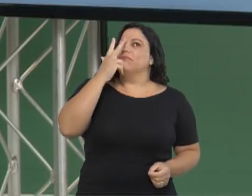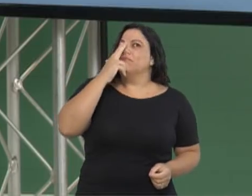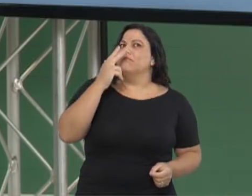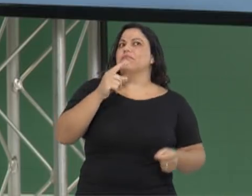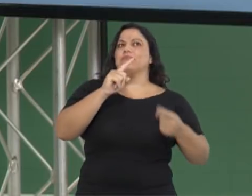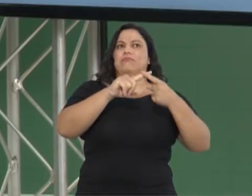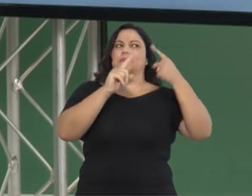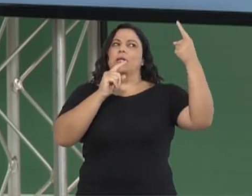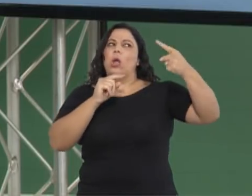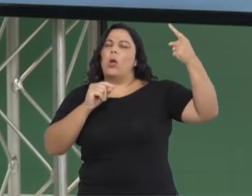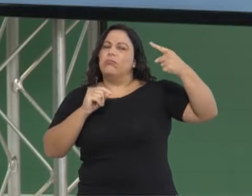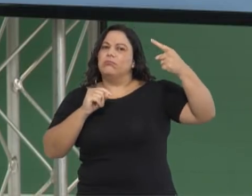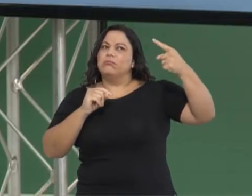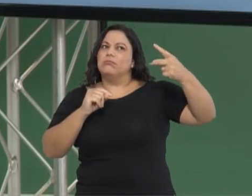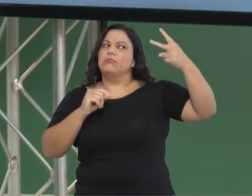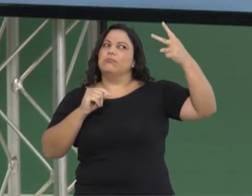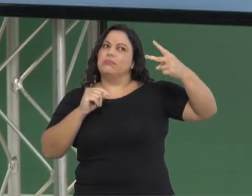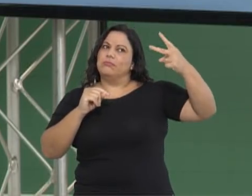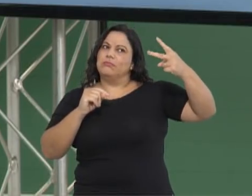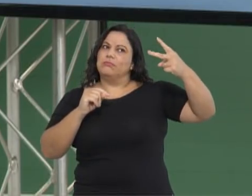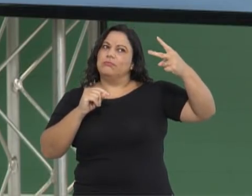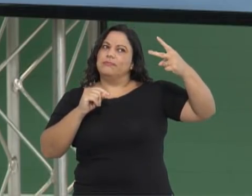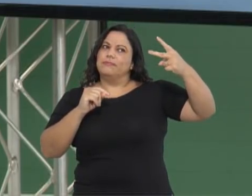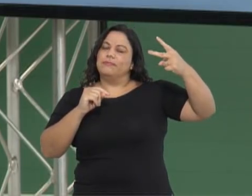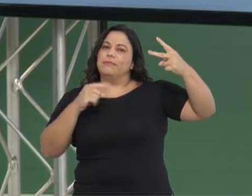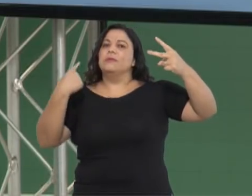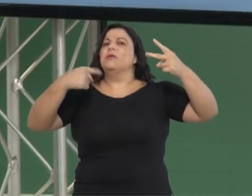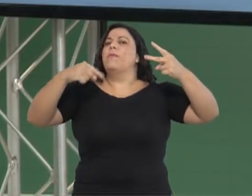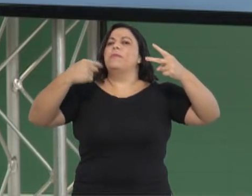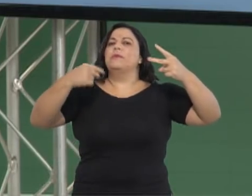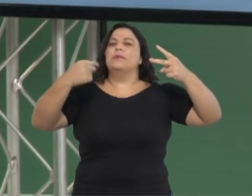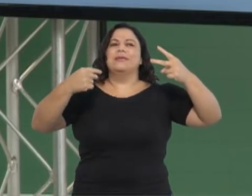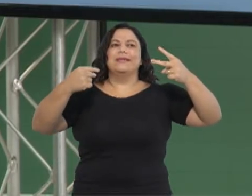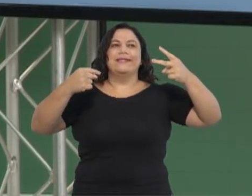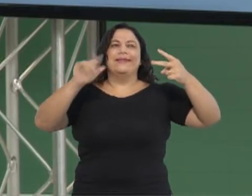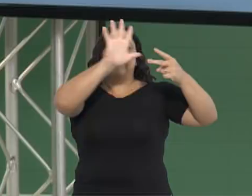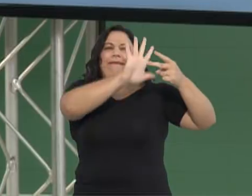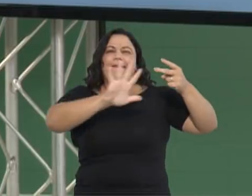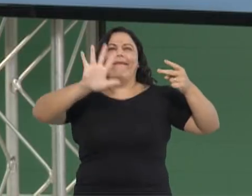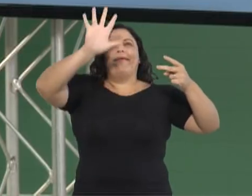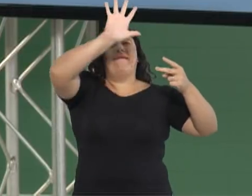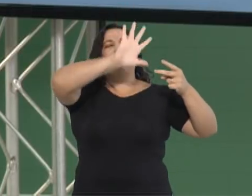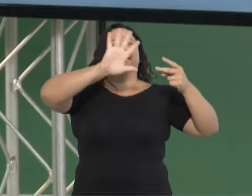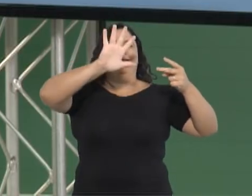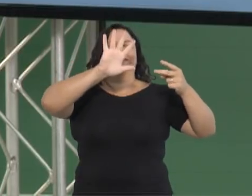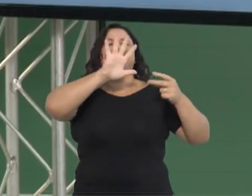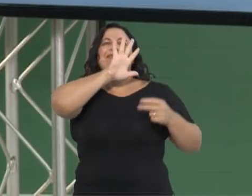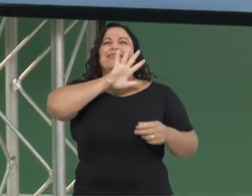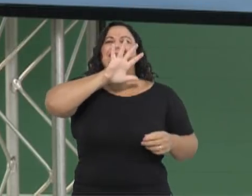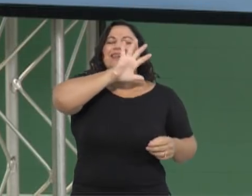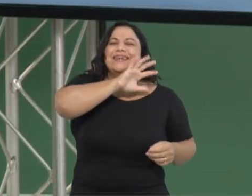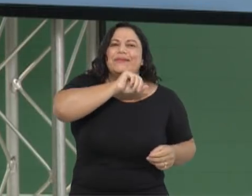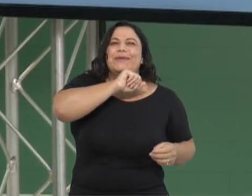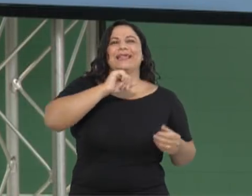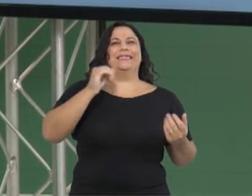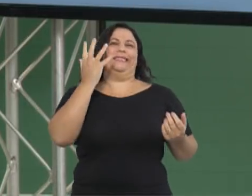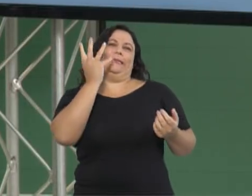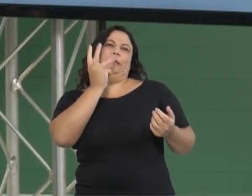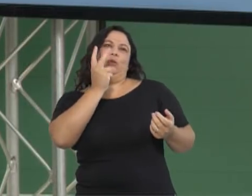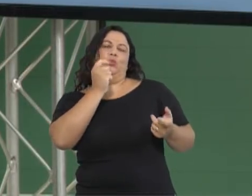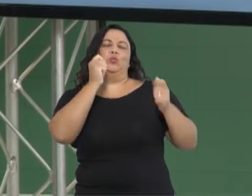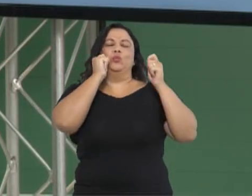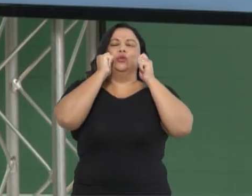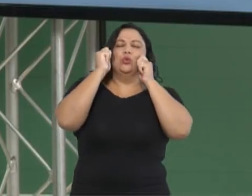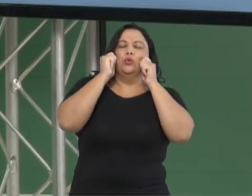porque tem ali, né, as imagenzinhas bonitinhas de animaizinhos. Mas se